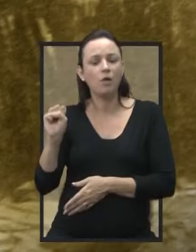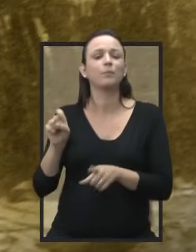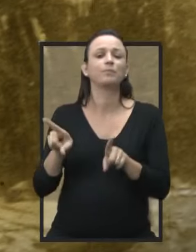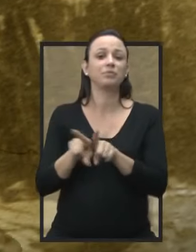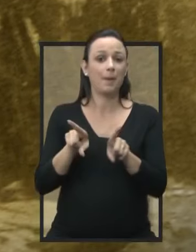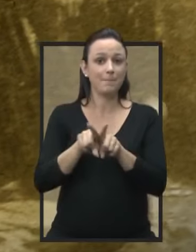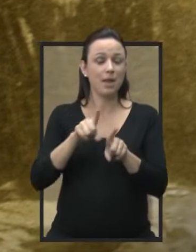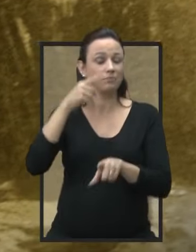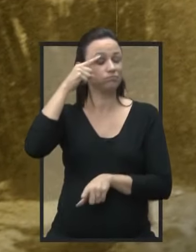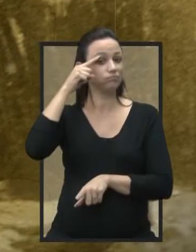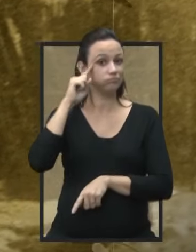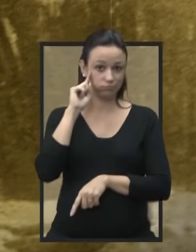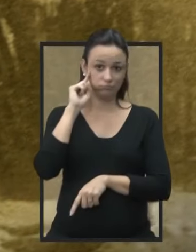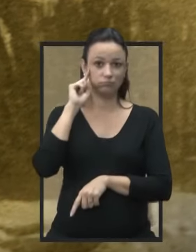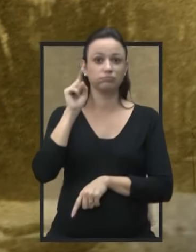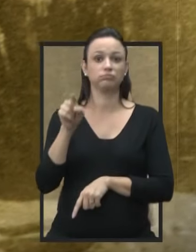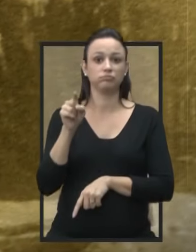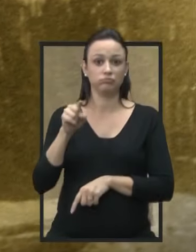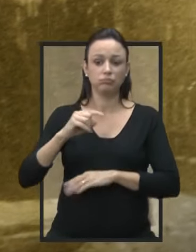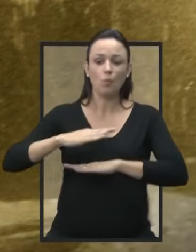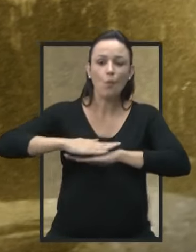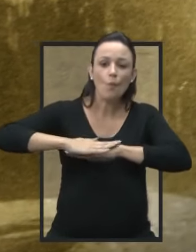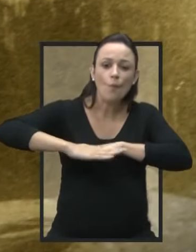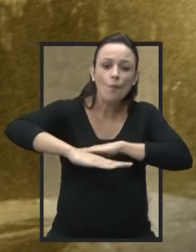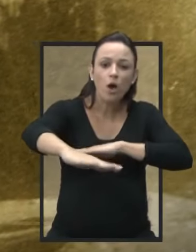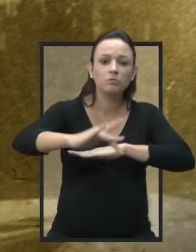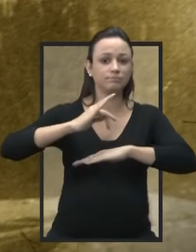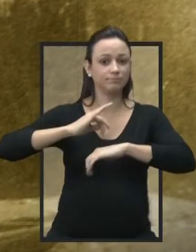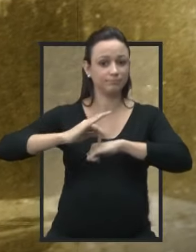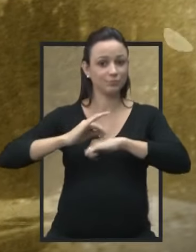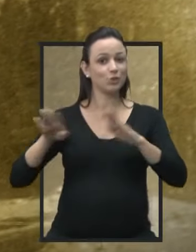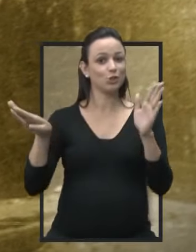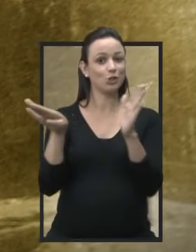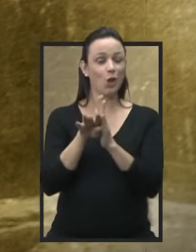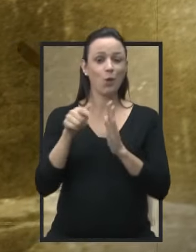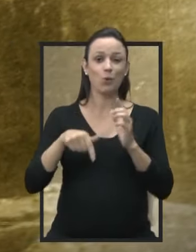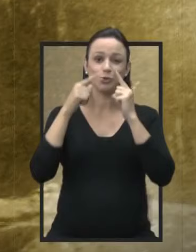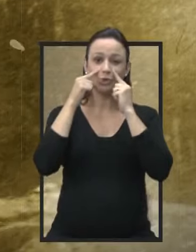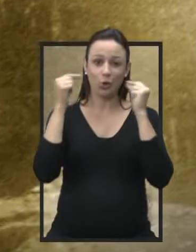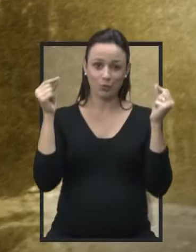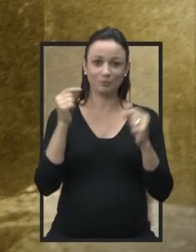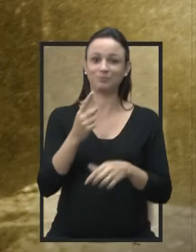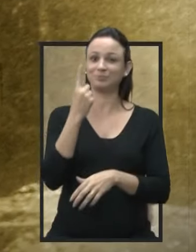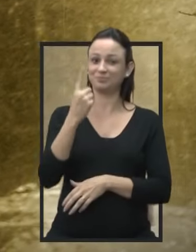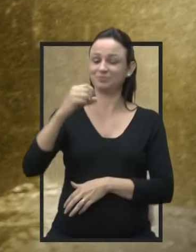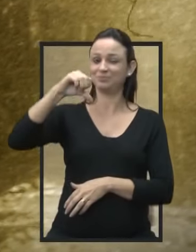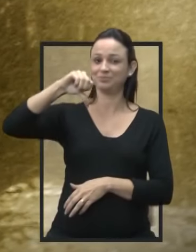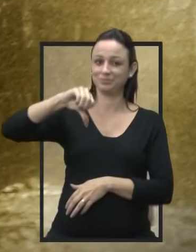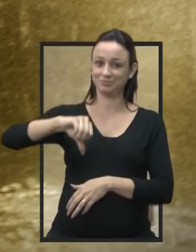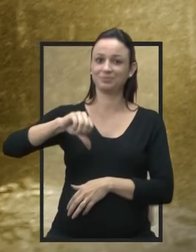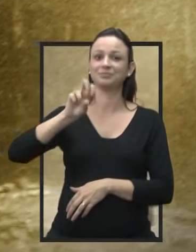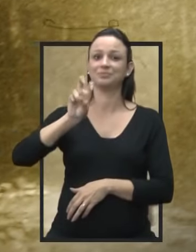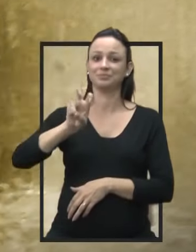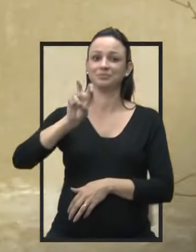Sampaio. Também foi com Zezinho Magalhães que a pavimentação asfáltica chegou às ruas de Jaú, em